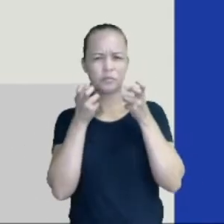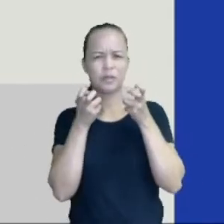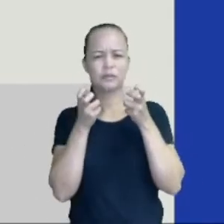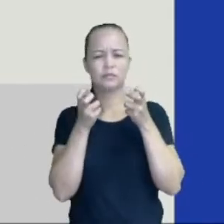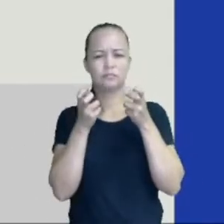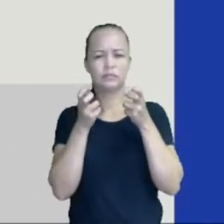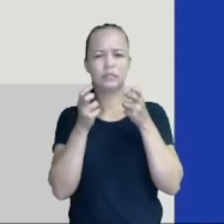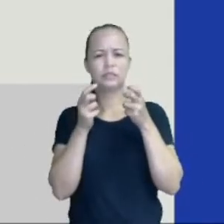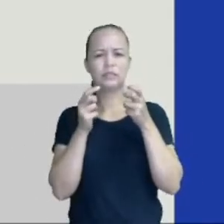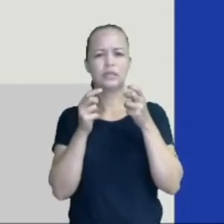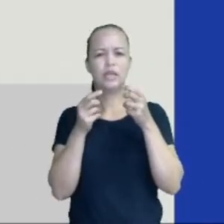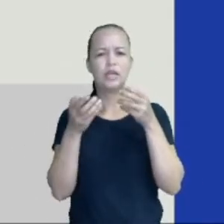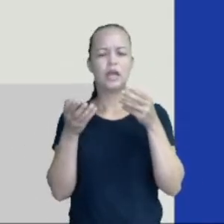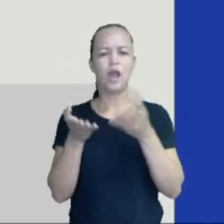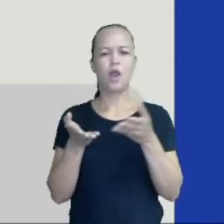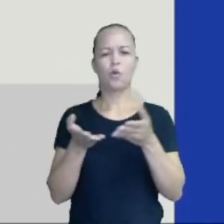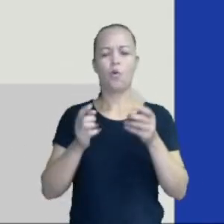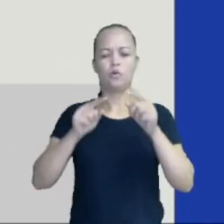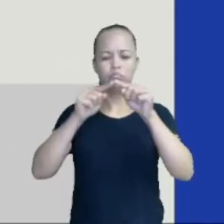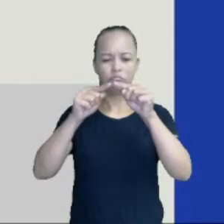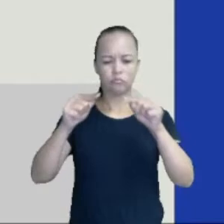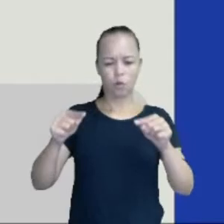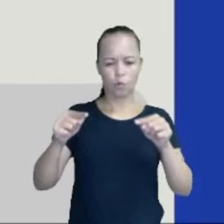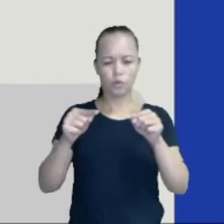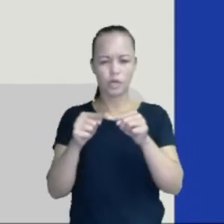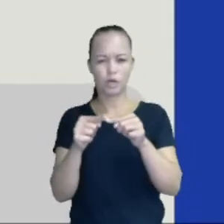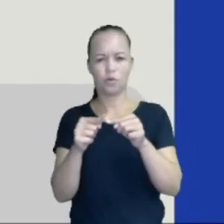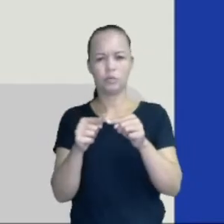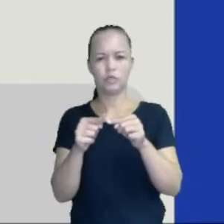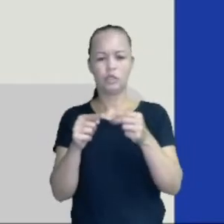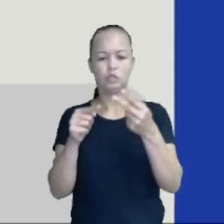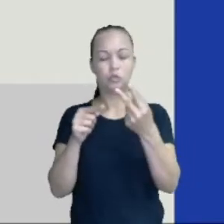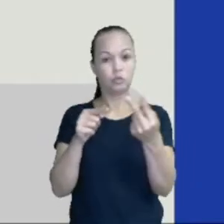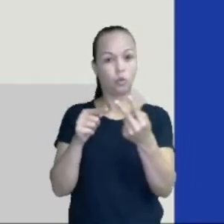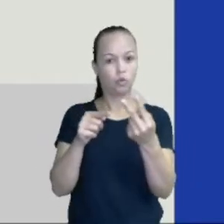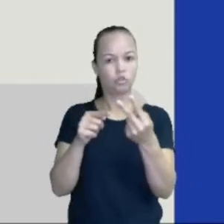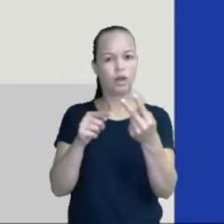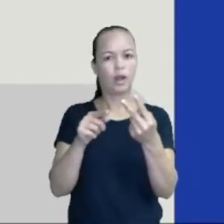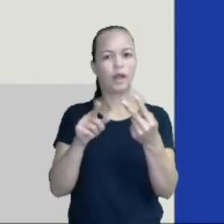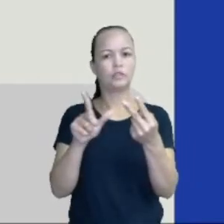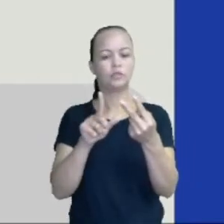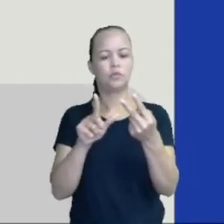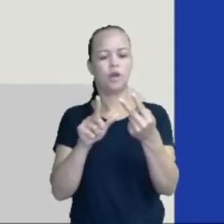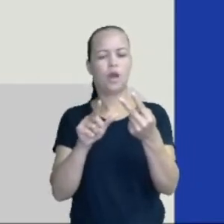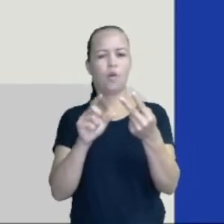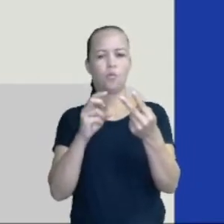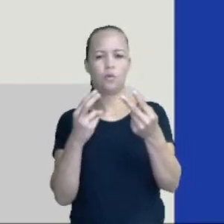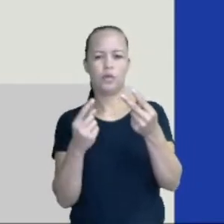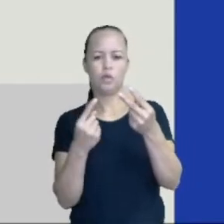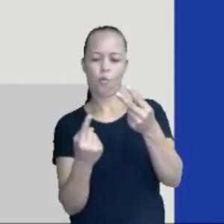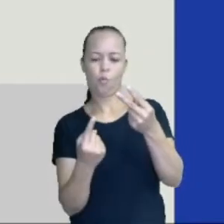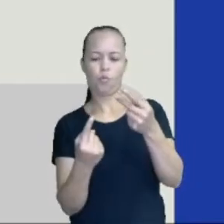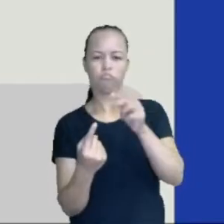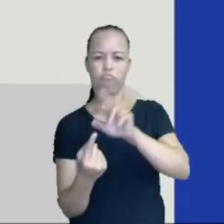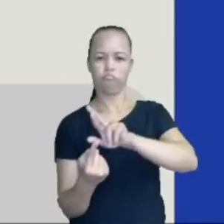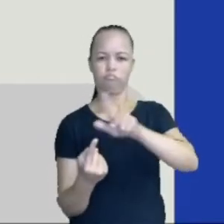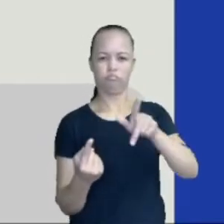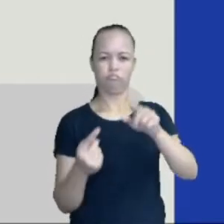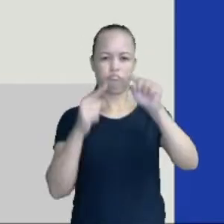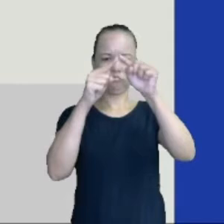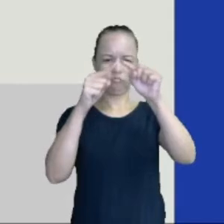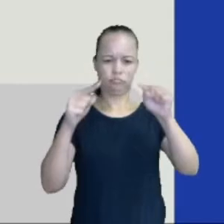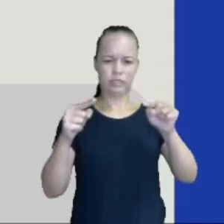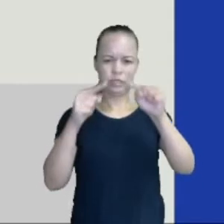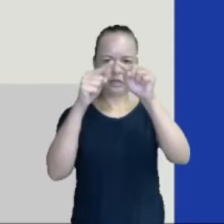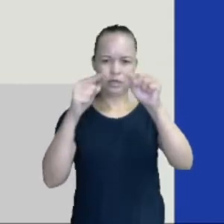um triângulo com essa representação? 2 lados iguais e um lado diferente? Então, triângulos com